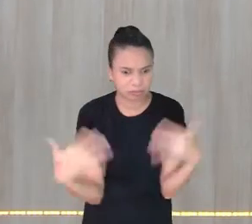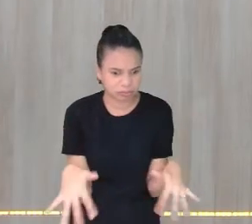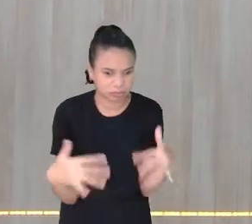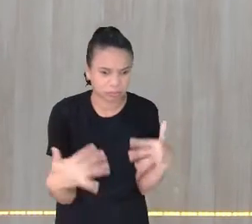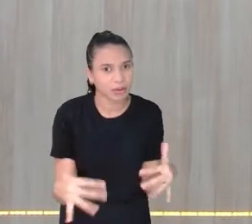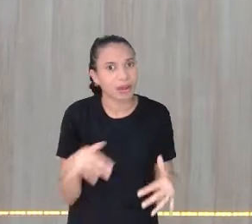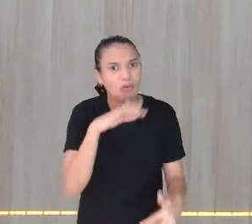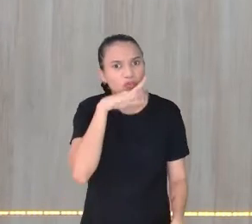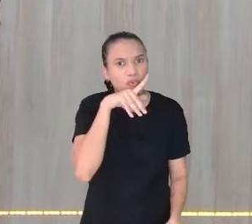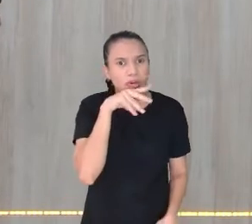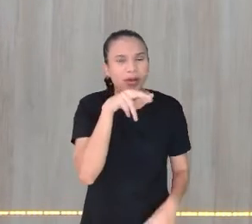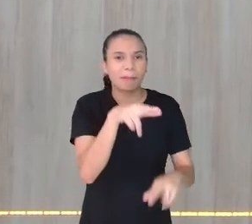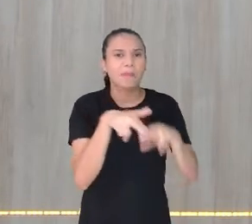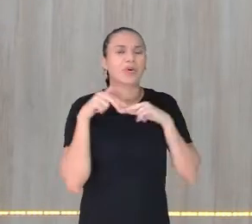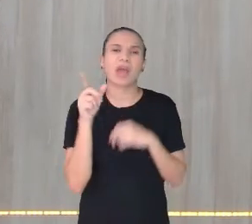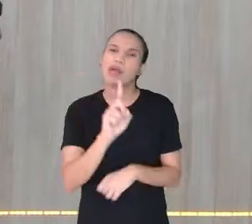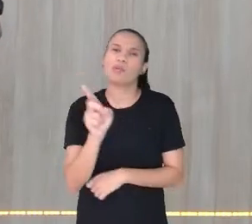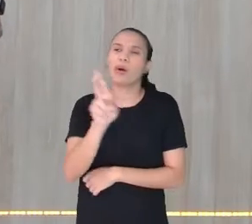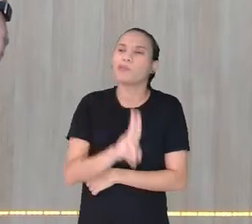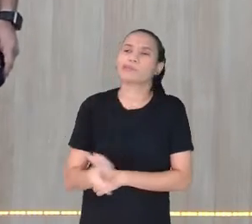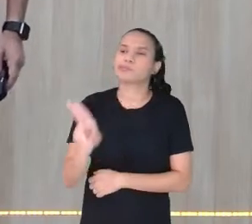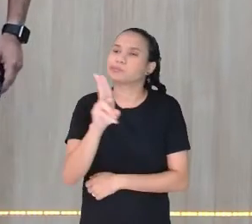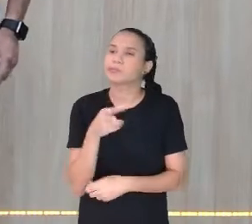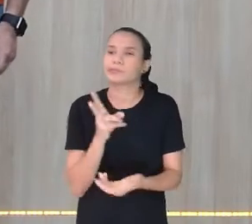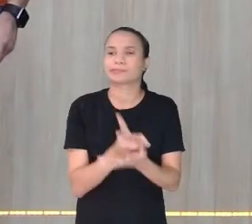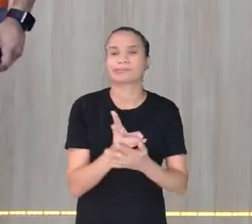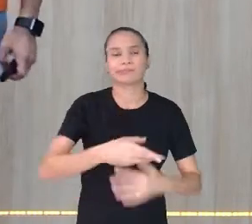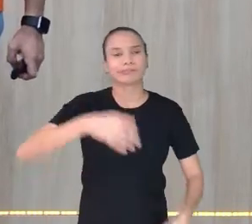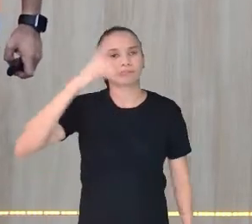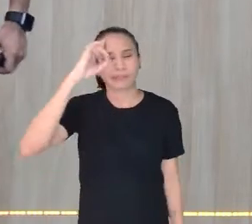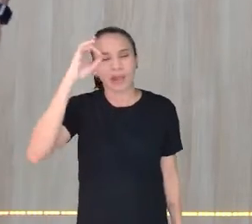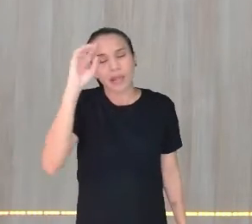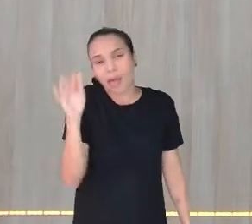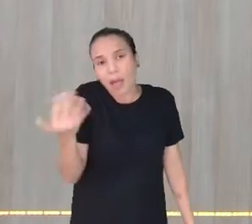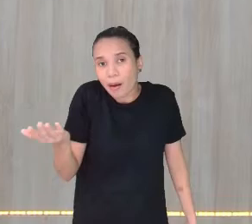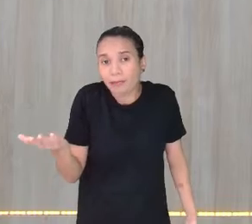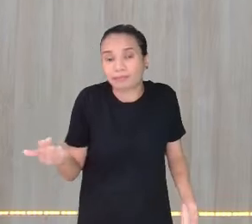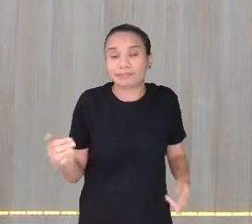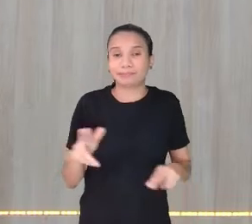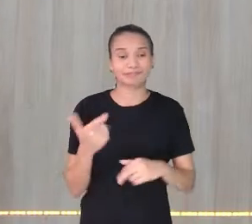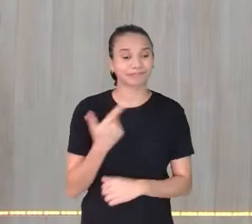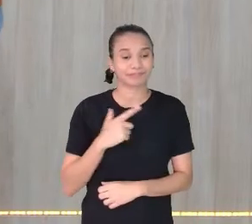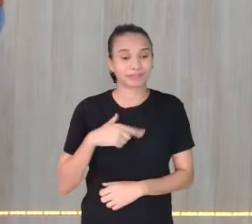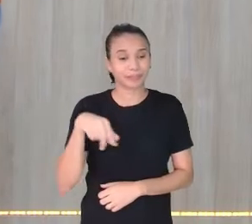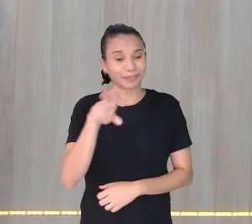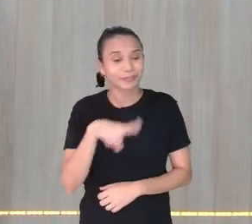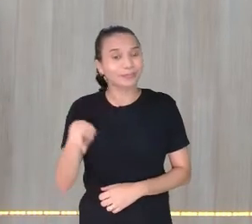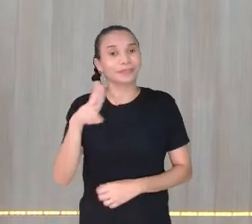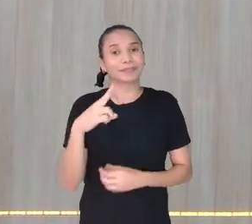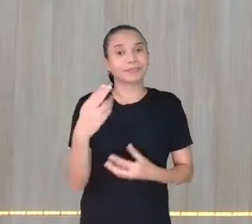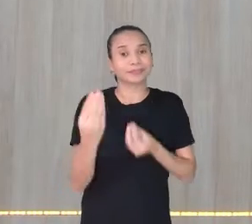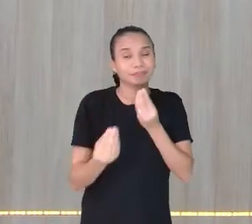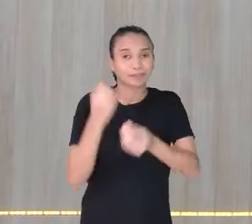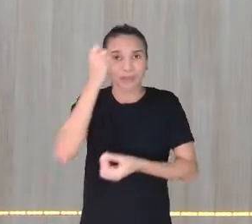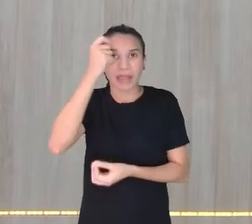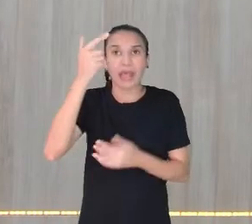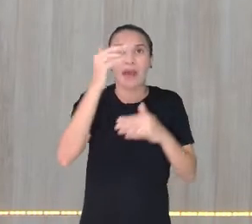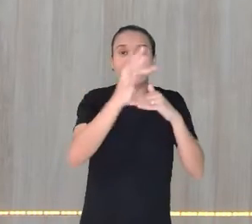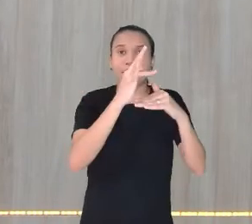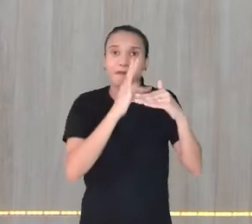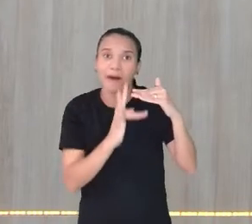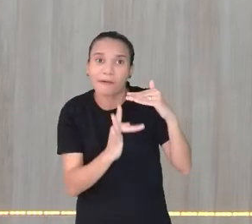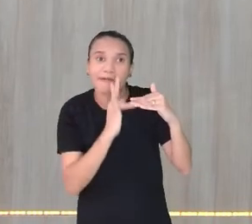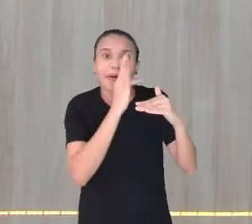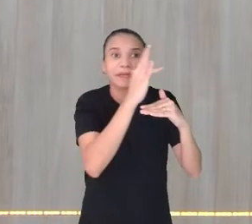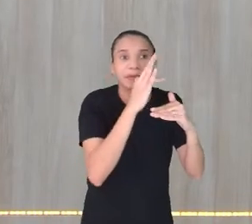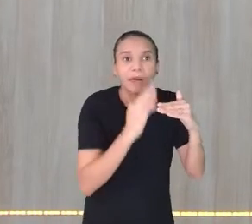quê? Porque não é muito utilizado no nosso dia a dia. A gente não utiliza muito essa ideia de fração